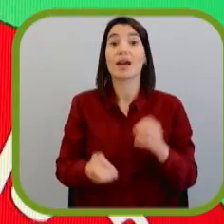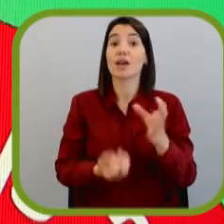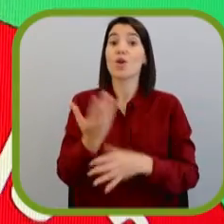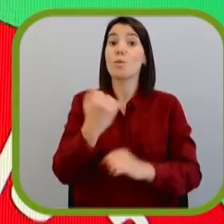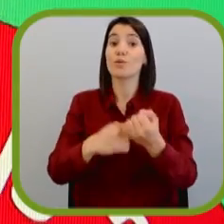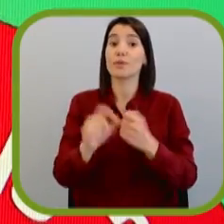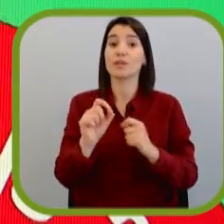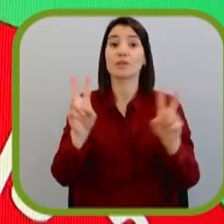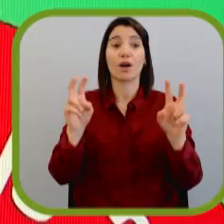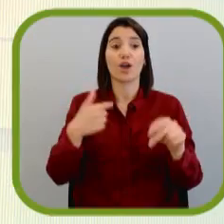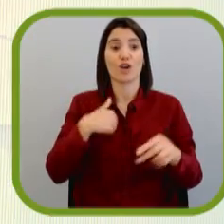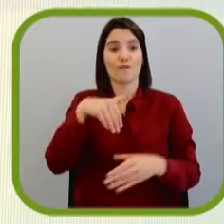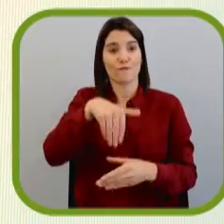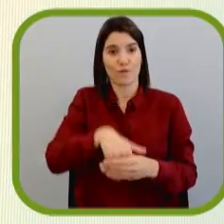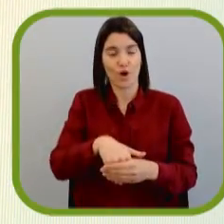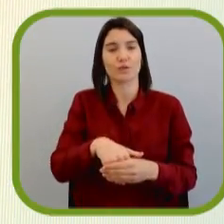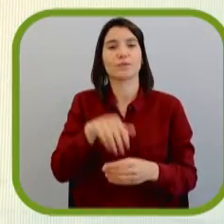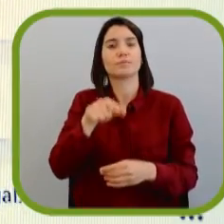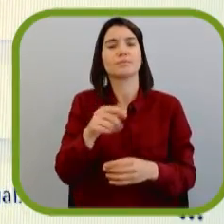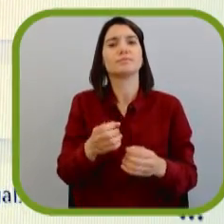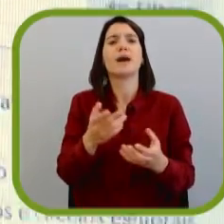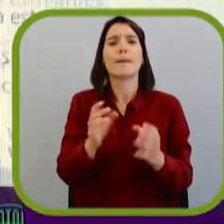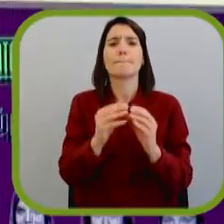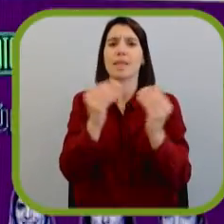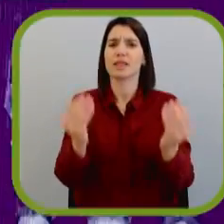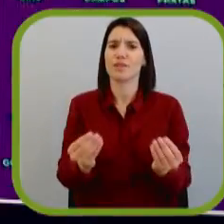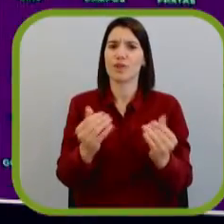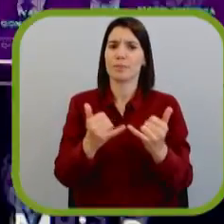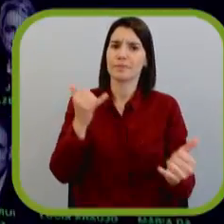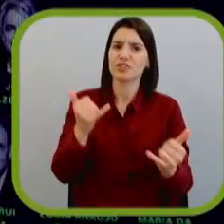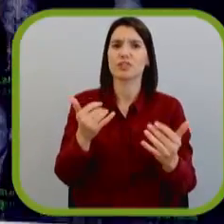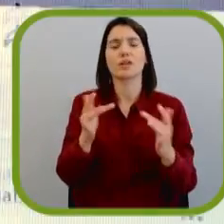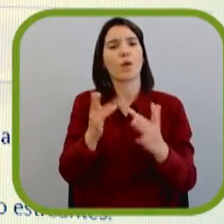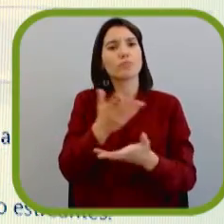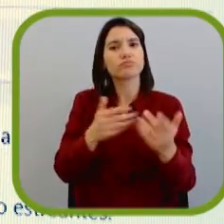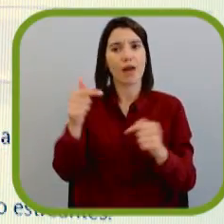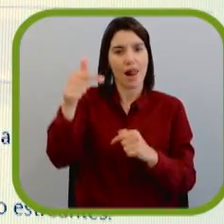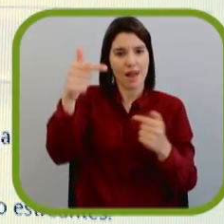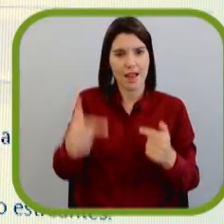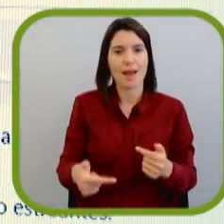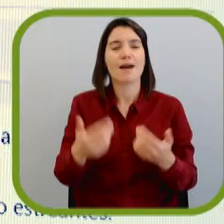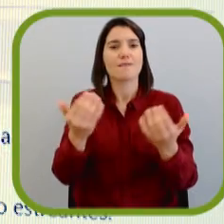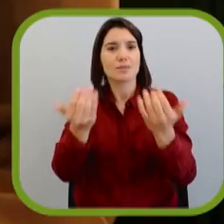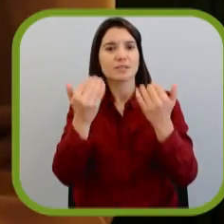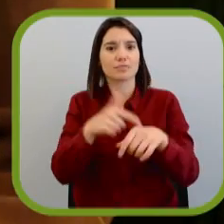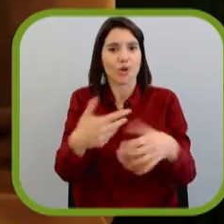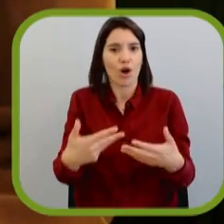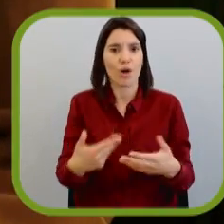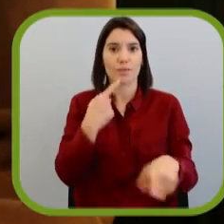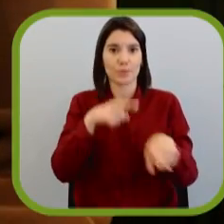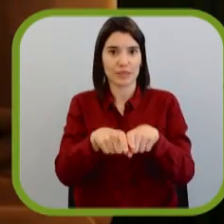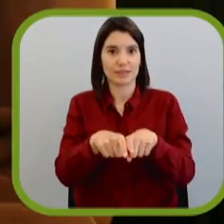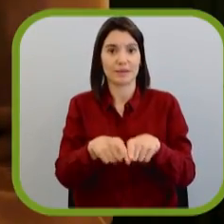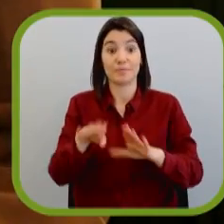do movimento Eu Voto, um projeto apartidário que reúne numa plataforma digital interativa informações sobre a atualidade